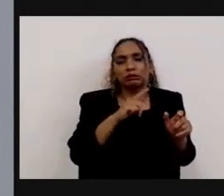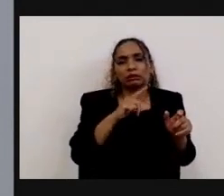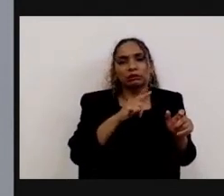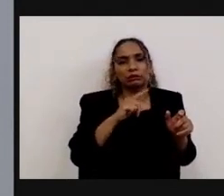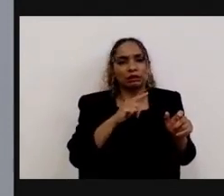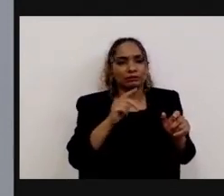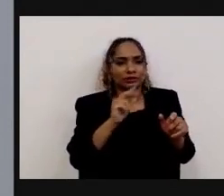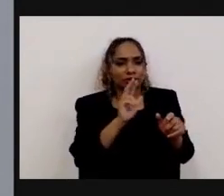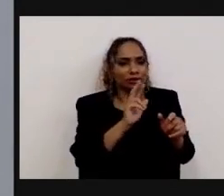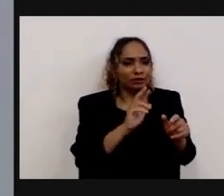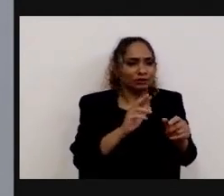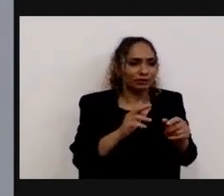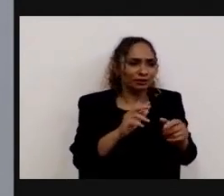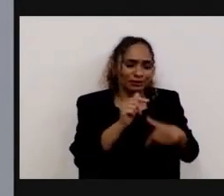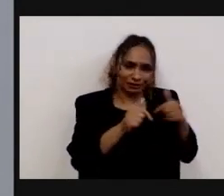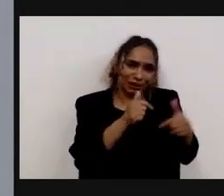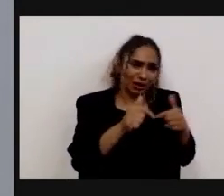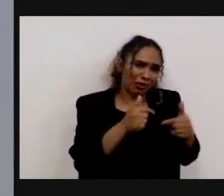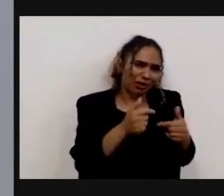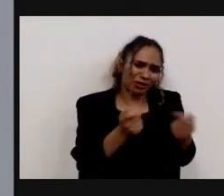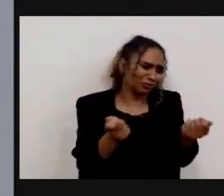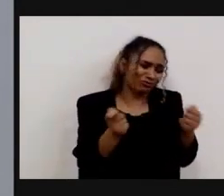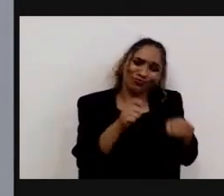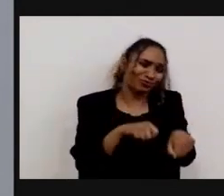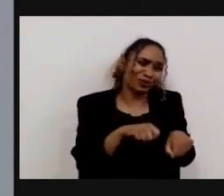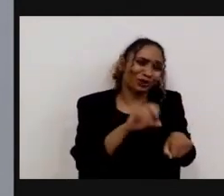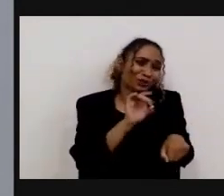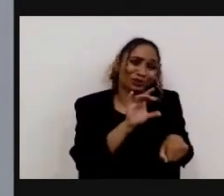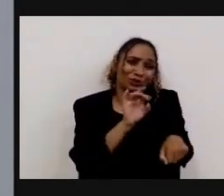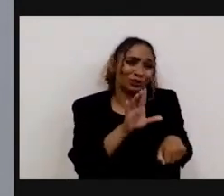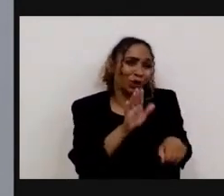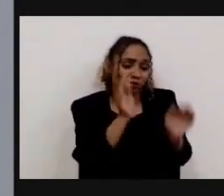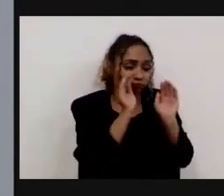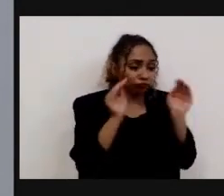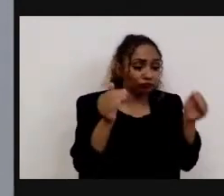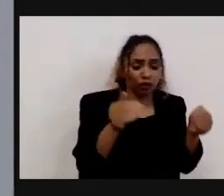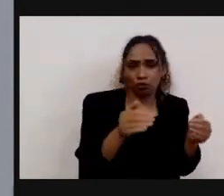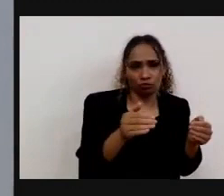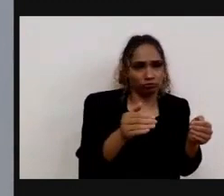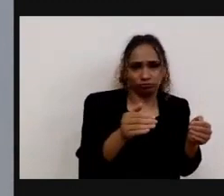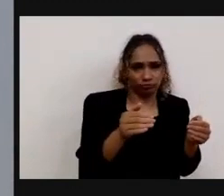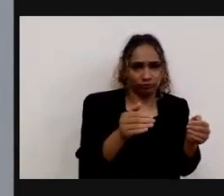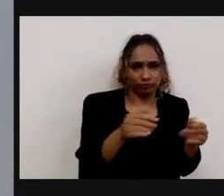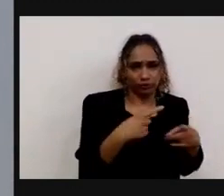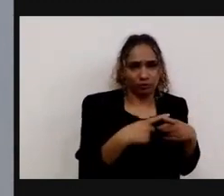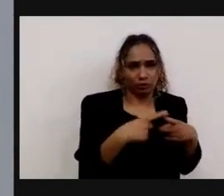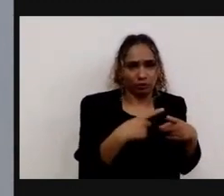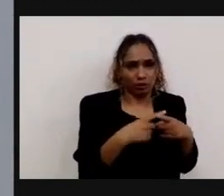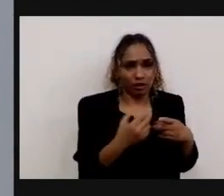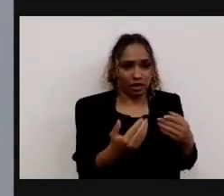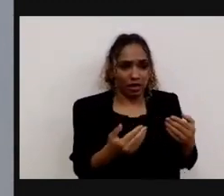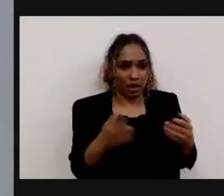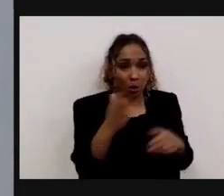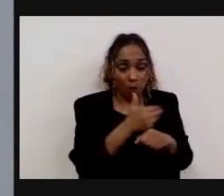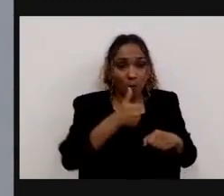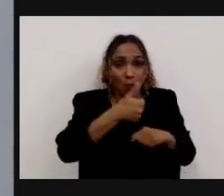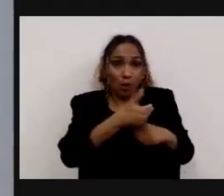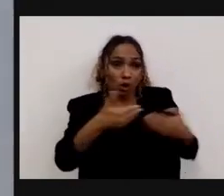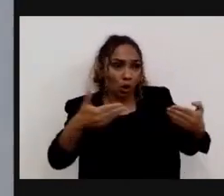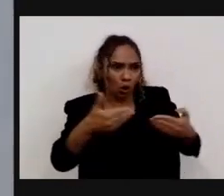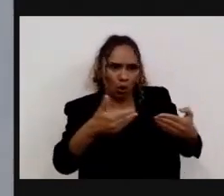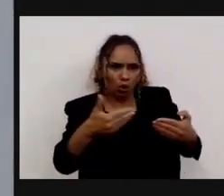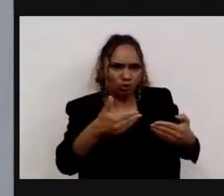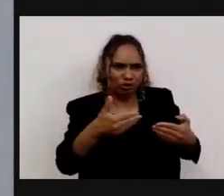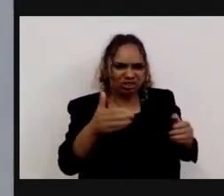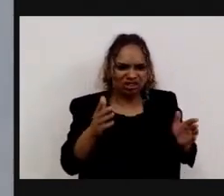entregas Ele disse que isso não é possível apenas focando nisso né porque o seu melhor hoje não é